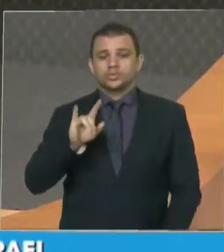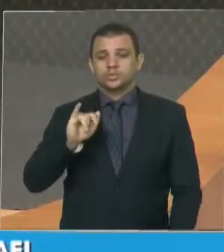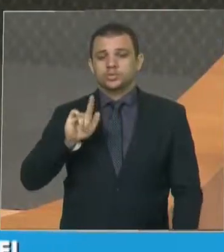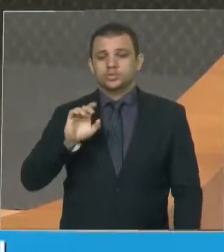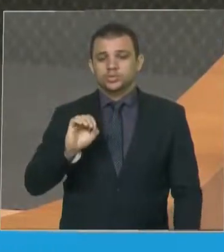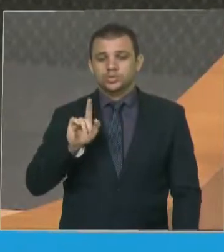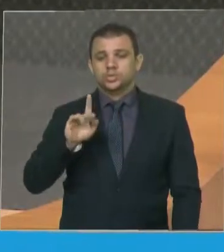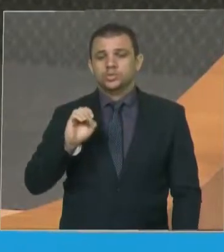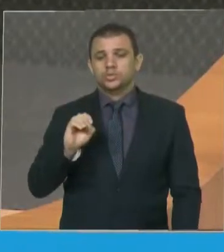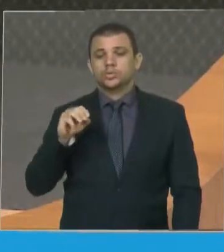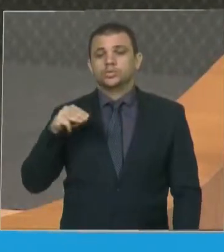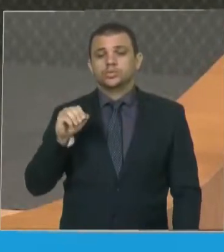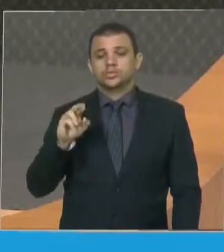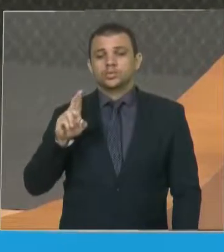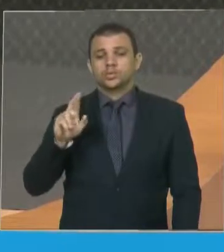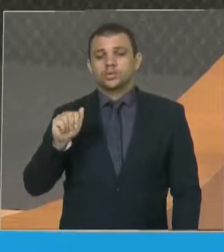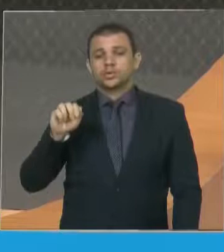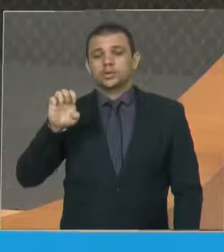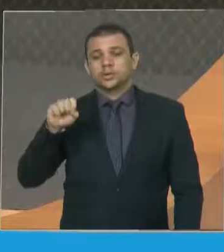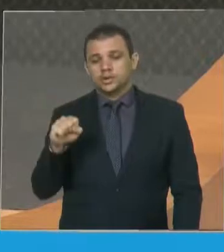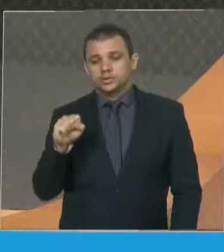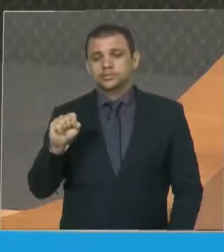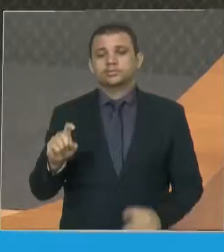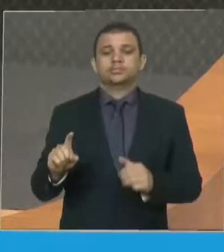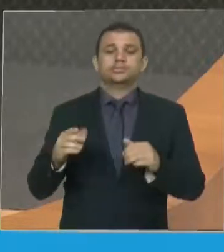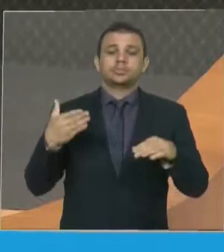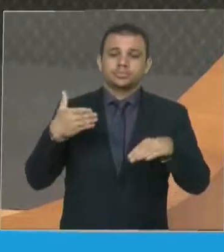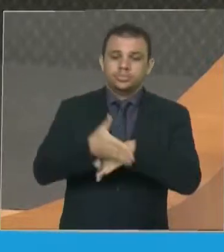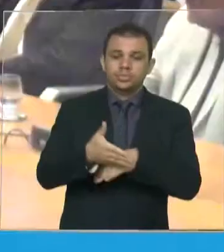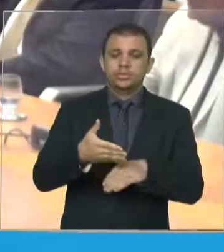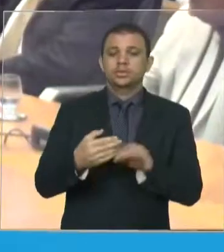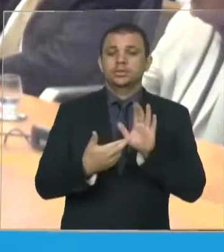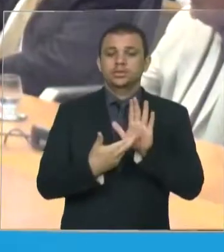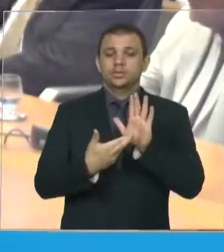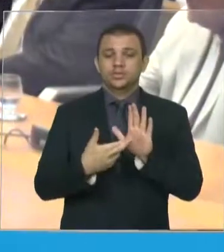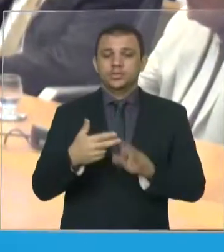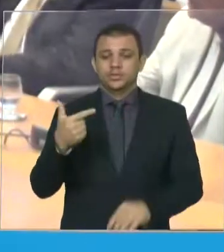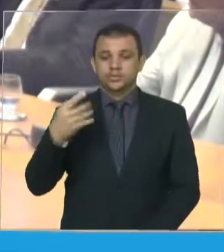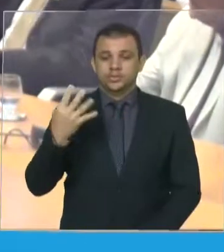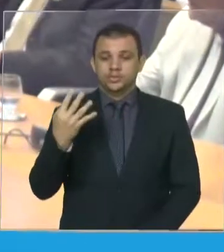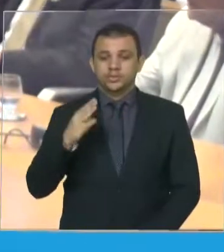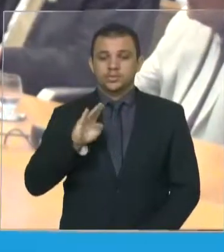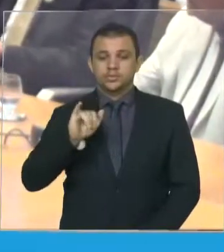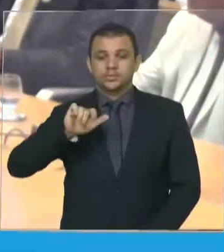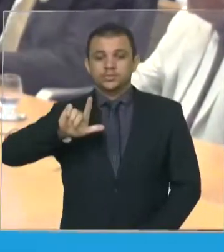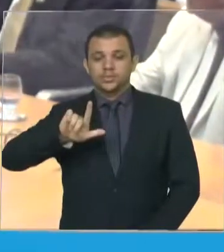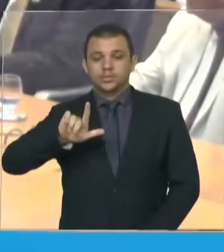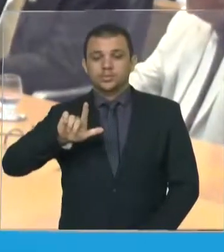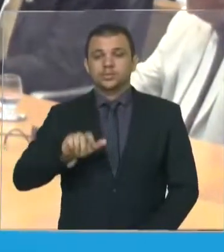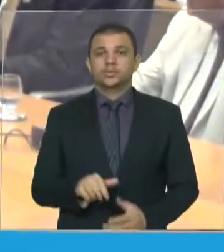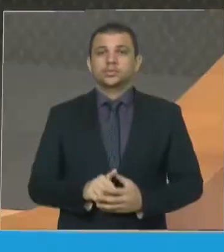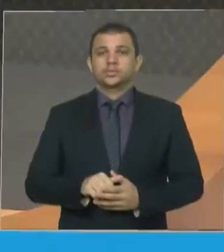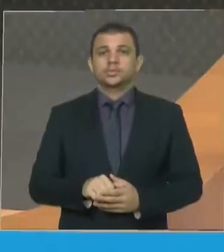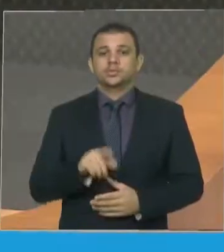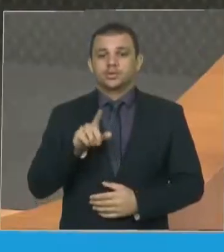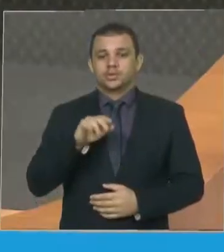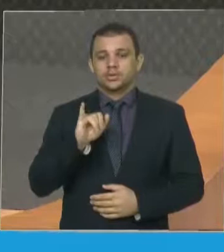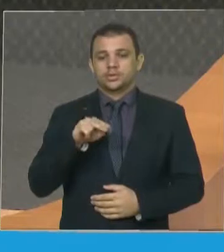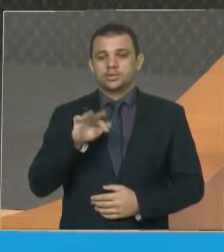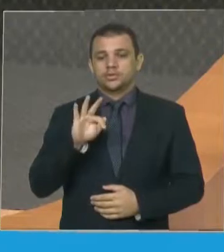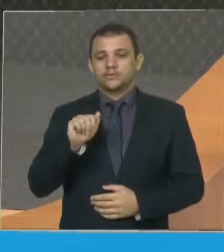representando o 24º BIO, Infantaria de Selva, Queridos, eu fui vizinho do